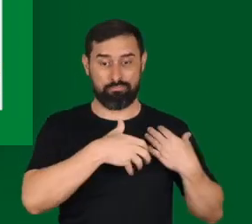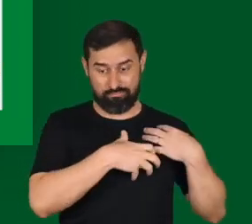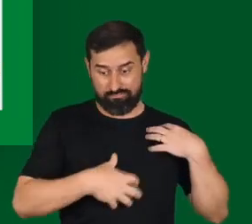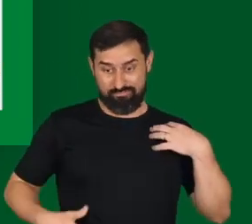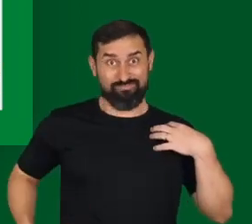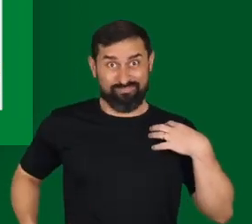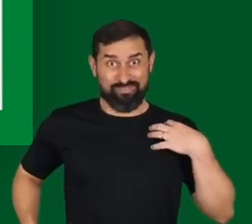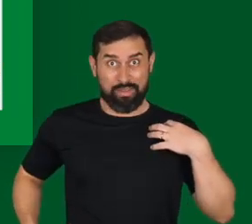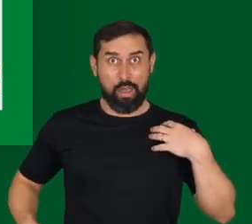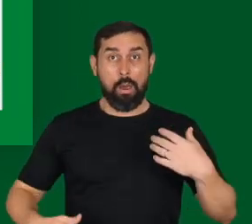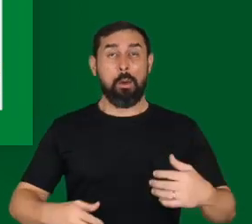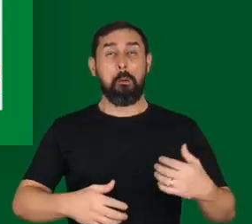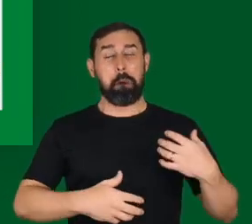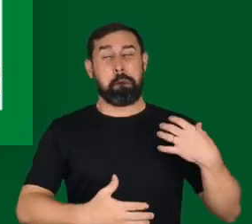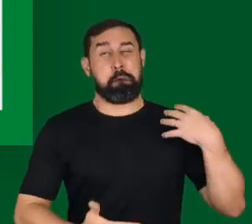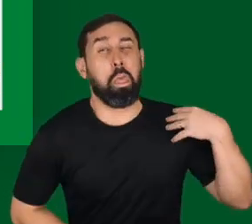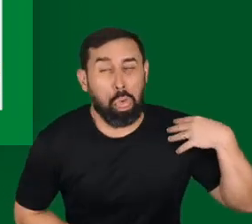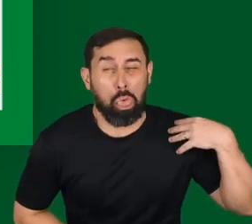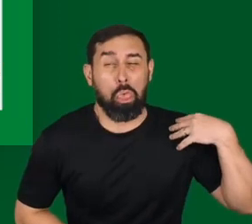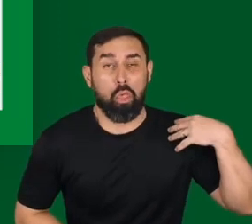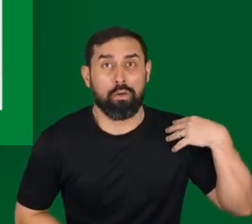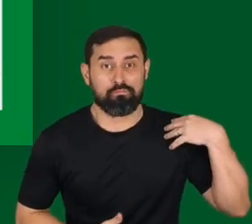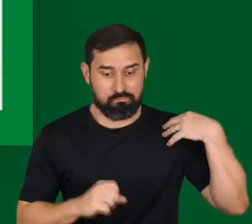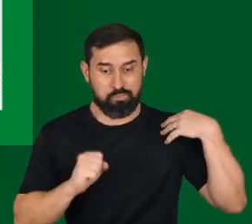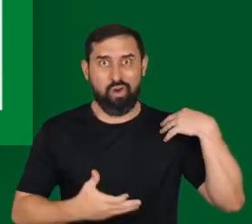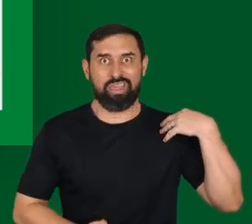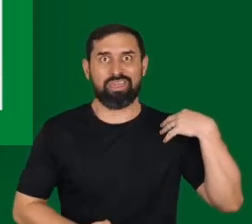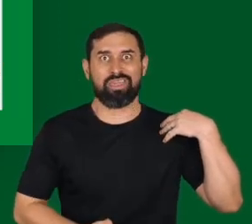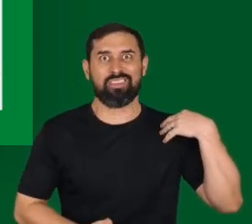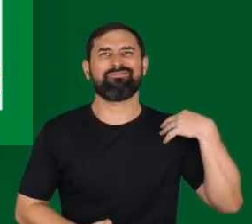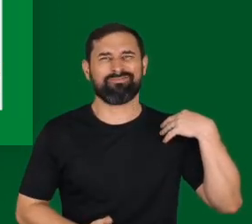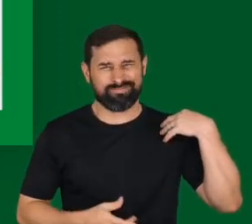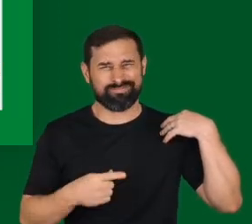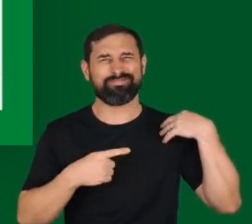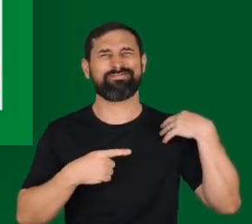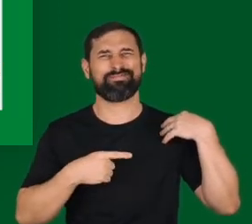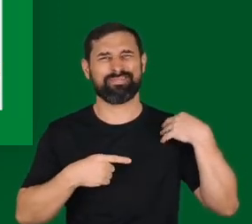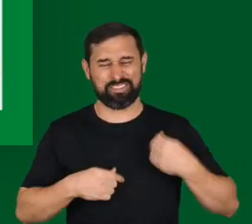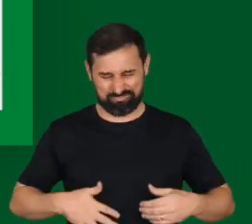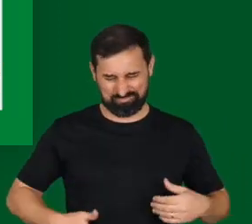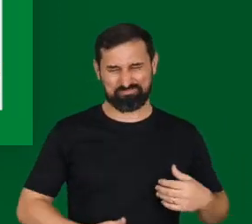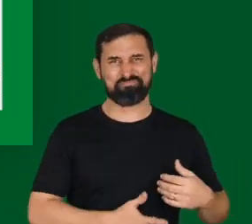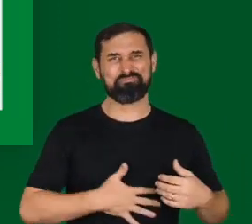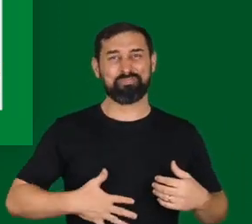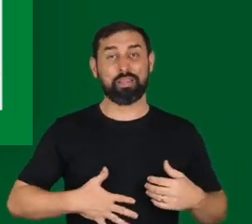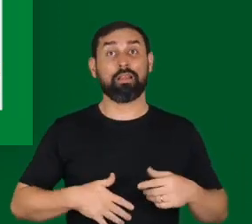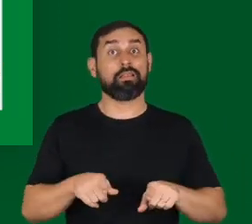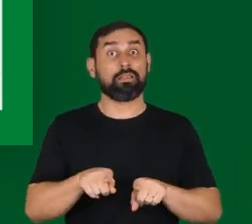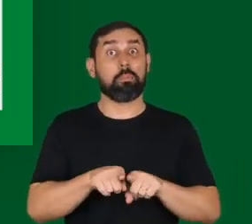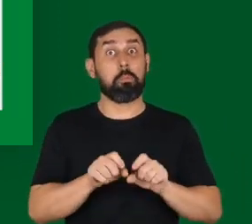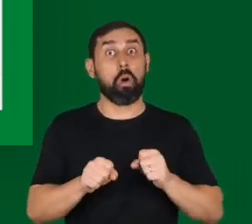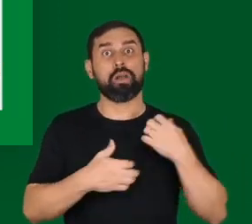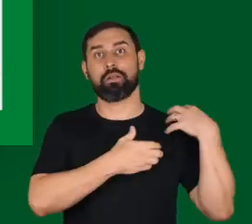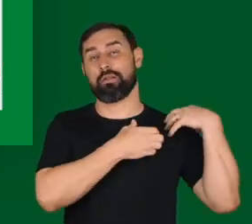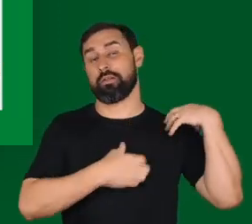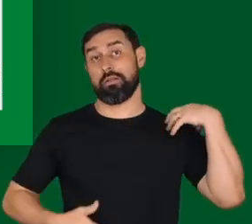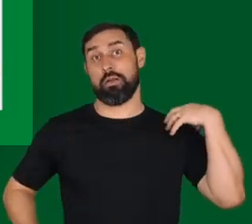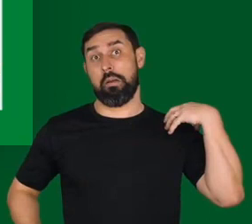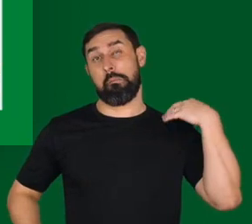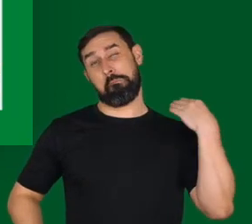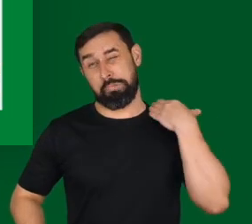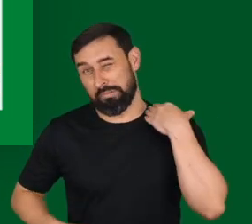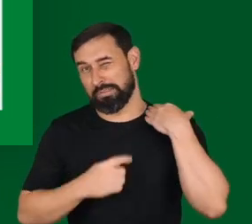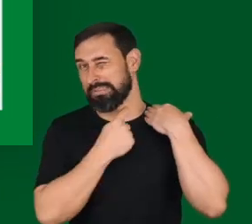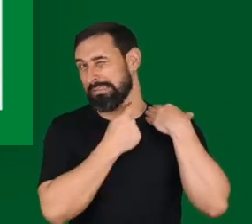lesão pancreática, lesão abdominal, principalmente se esse cinto estiver diante do abdômen da criança. Lesão também de grandes vasos aqui